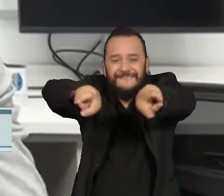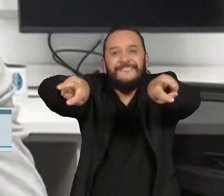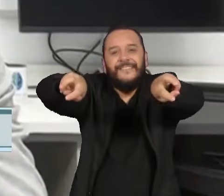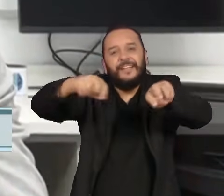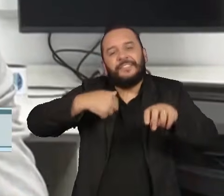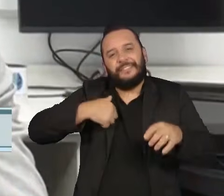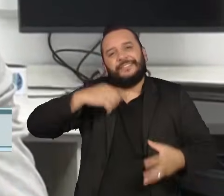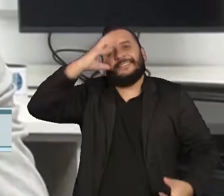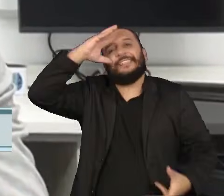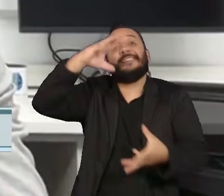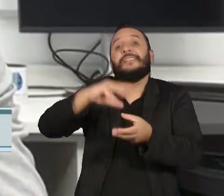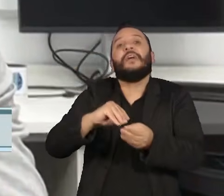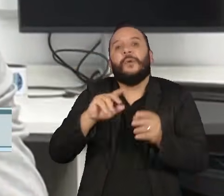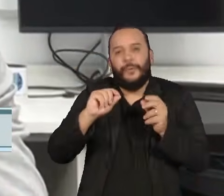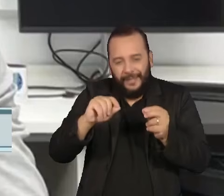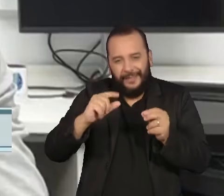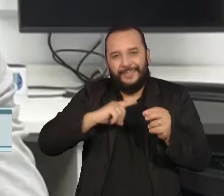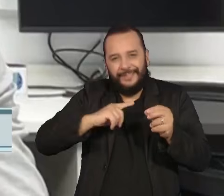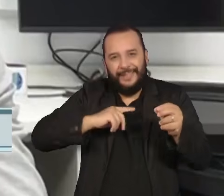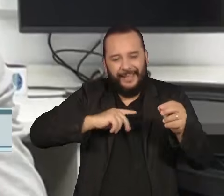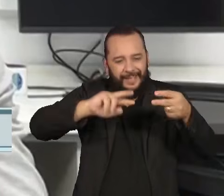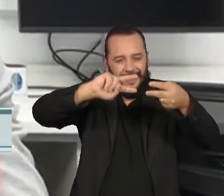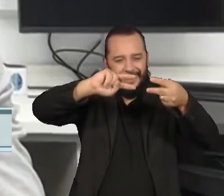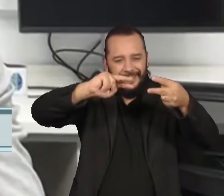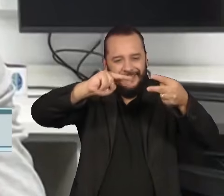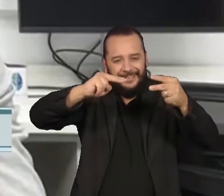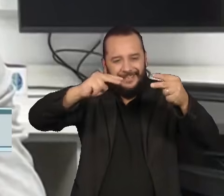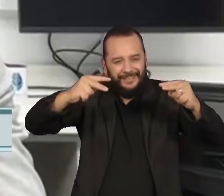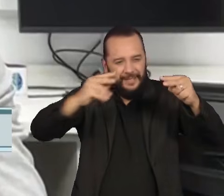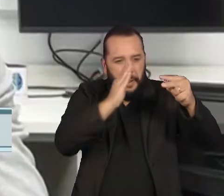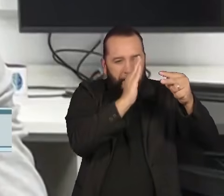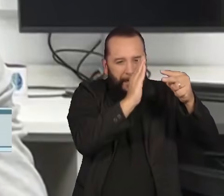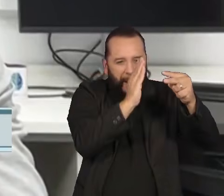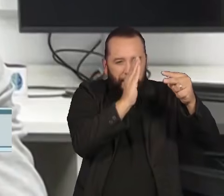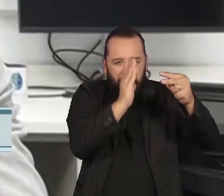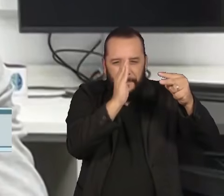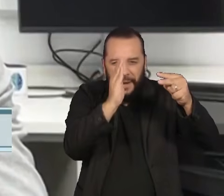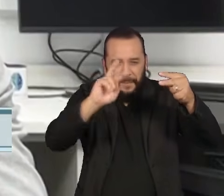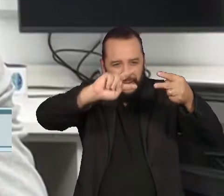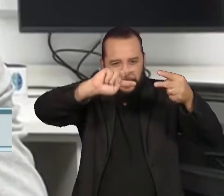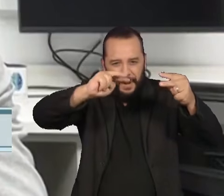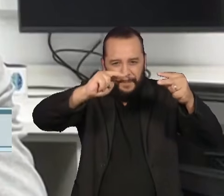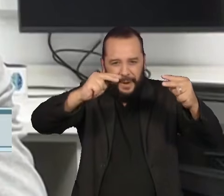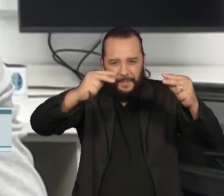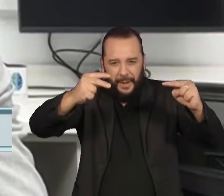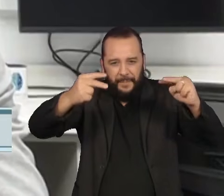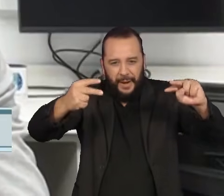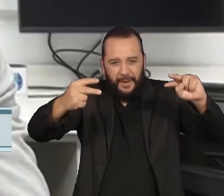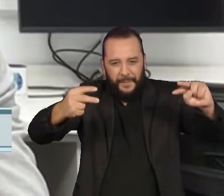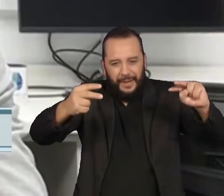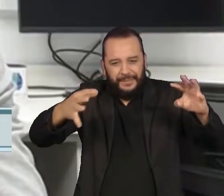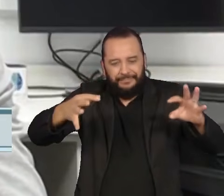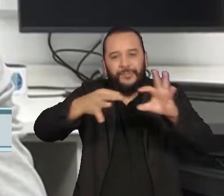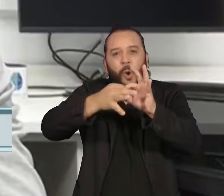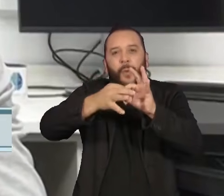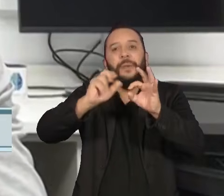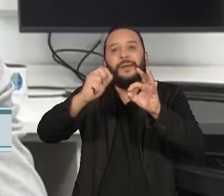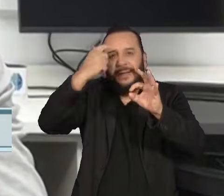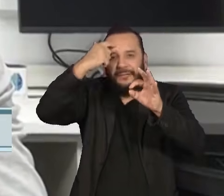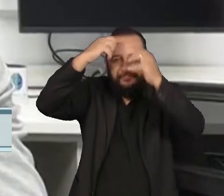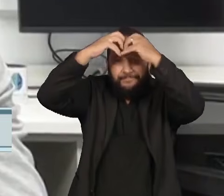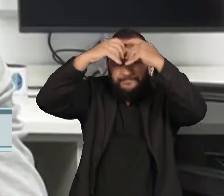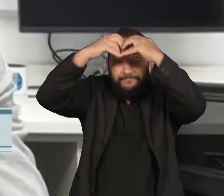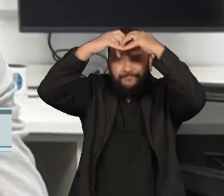a gente viu que tem muitos genes envolvidos no desenvolvimento do sistema nervoso, né? Então, o que a